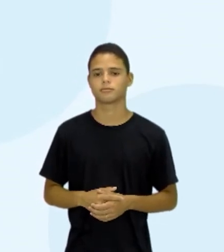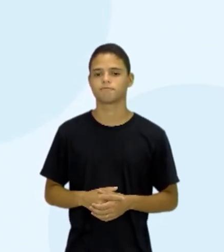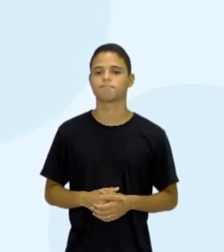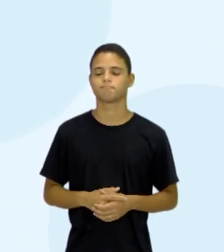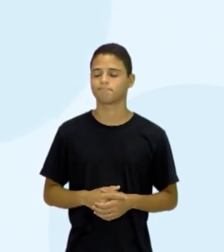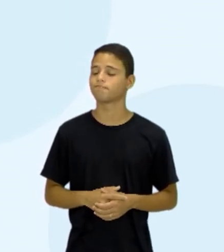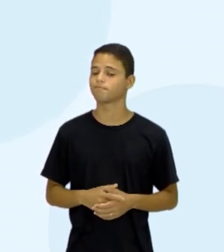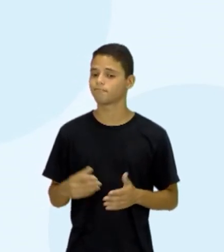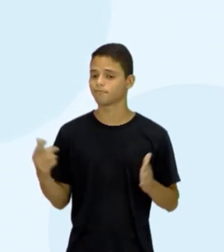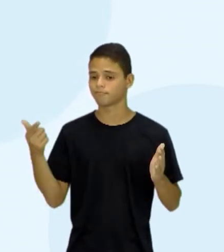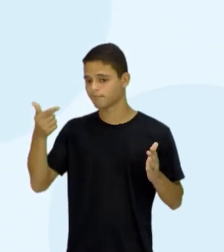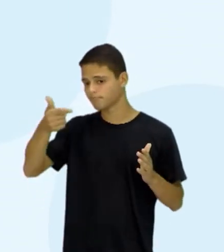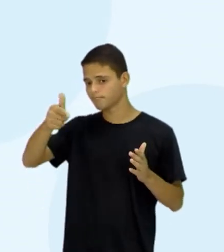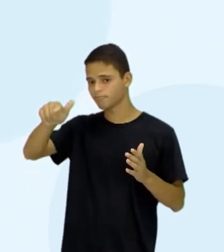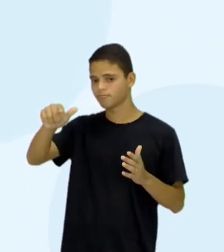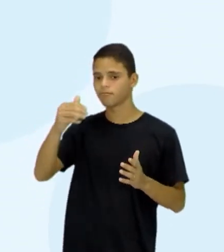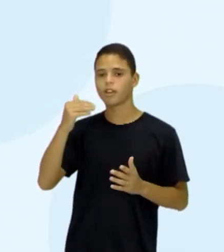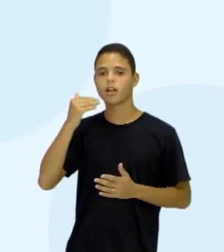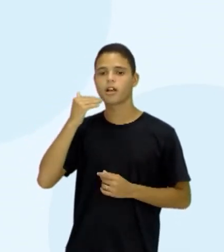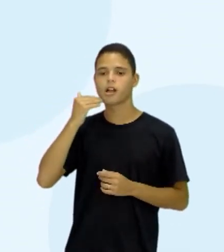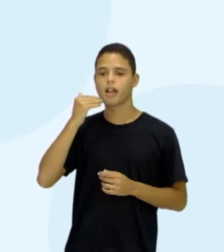Aqui tem uma coisa levantadinha.